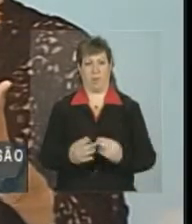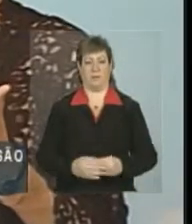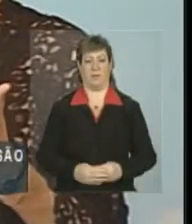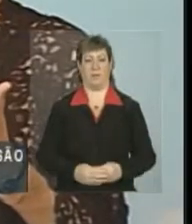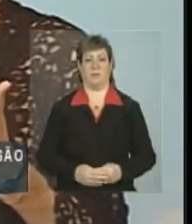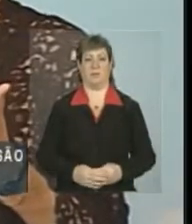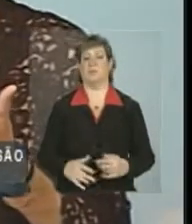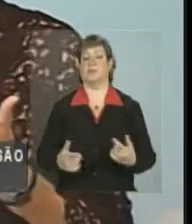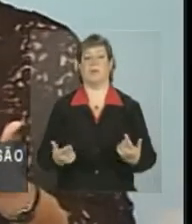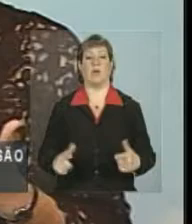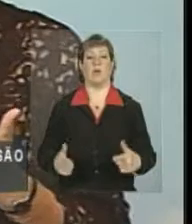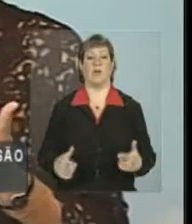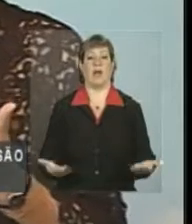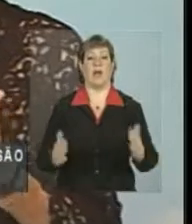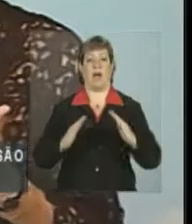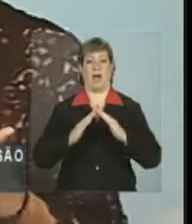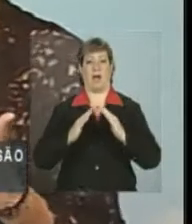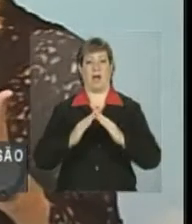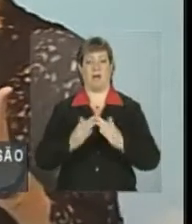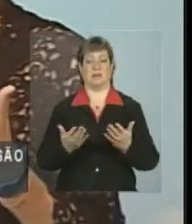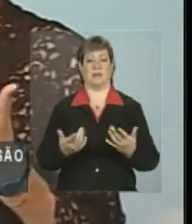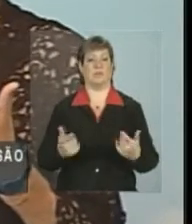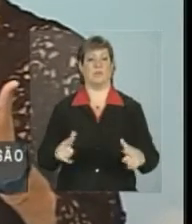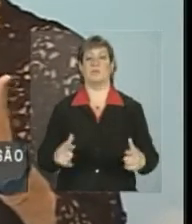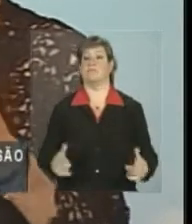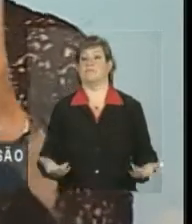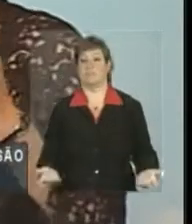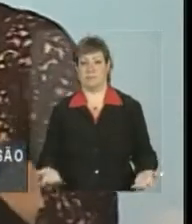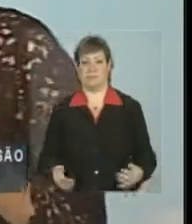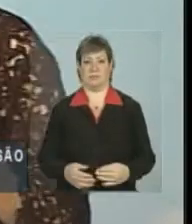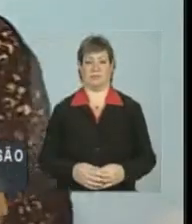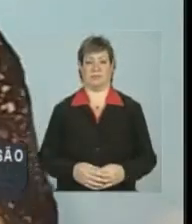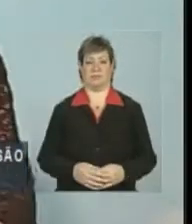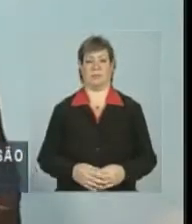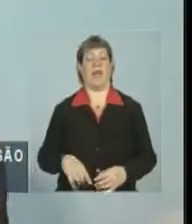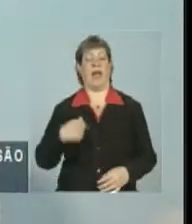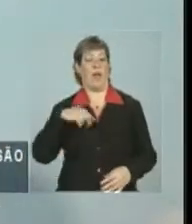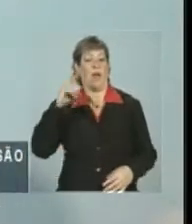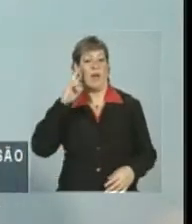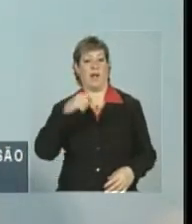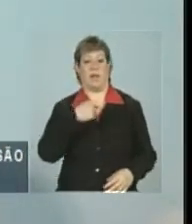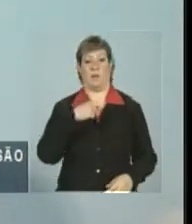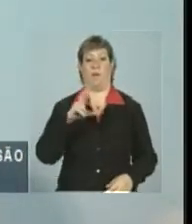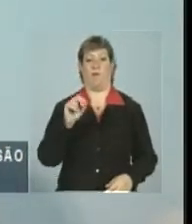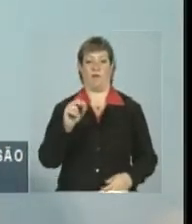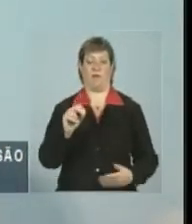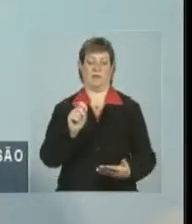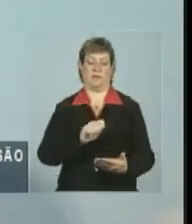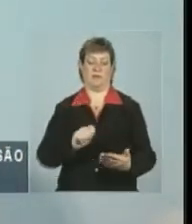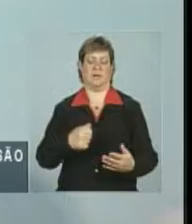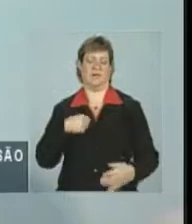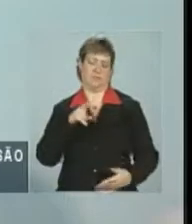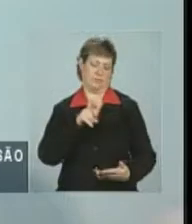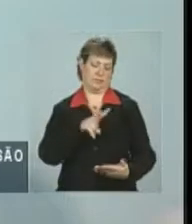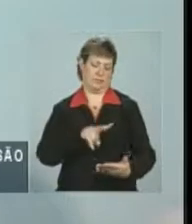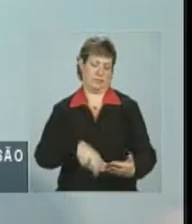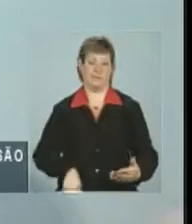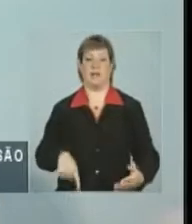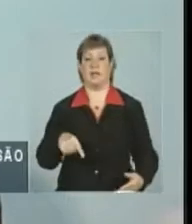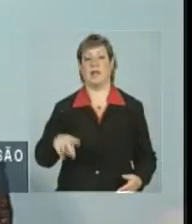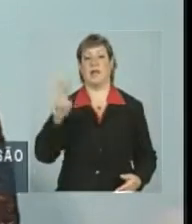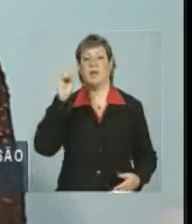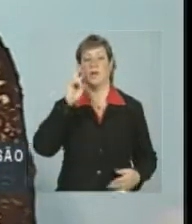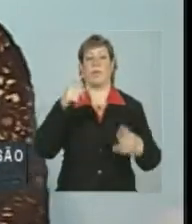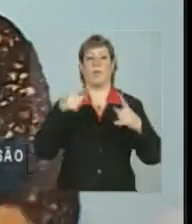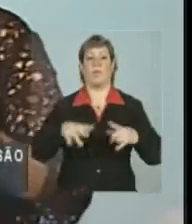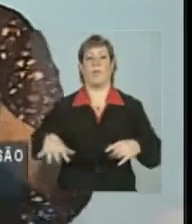tem casa, não tem onde morar. E completava com uma expressão muito daquela região